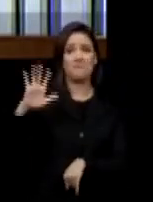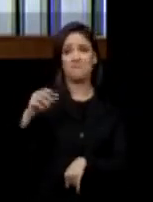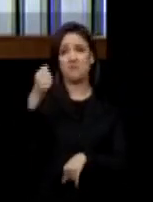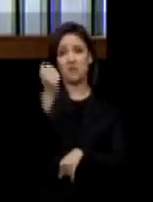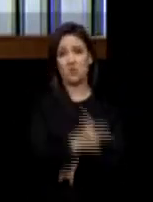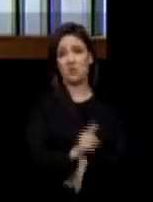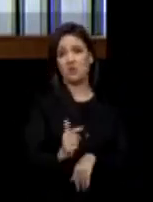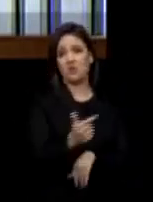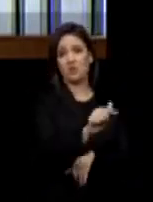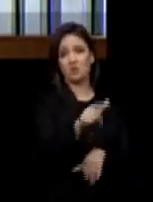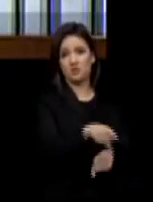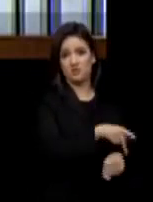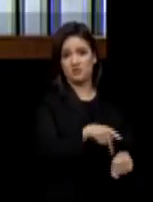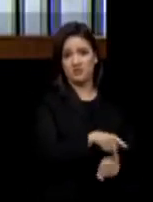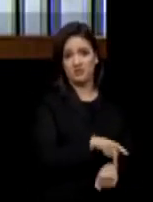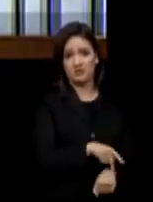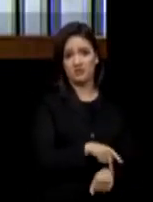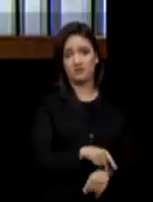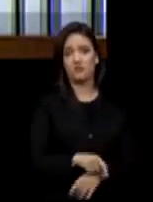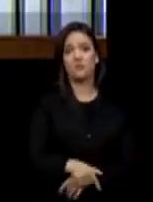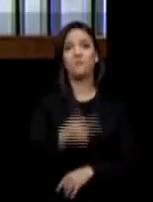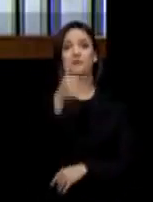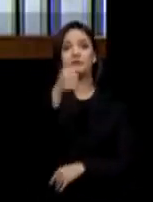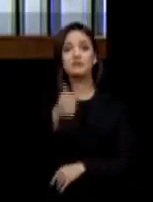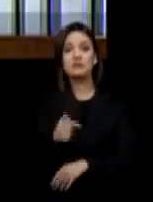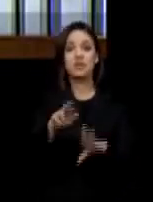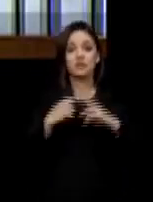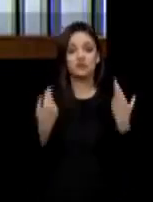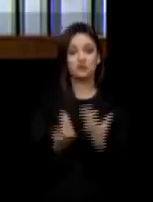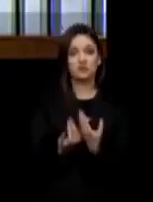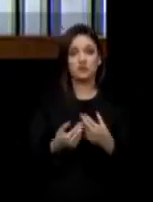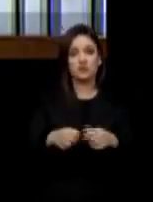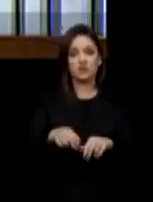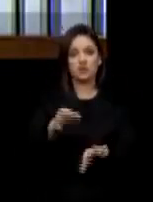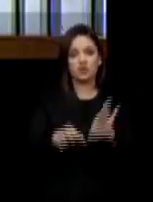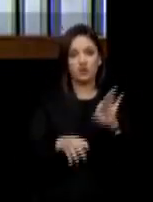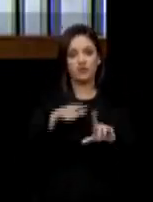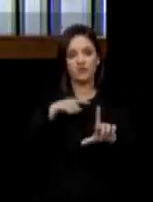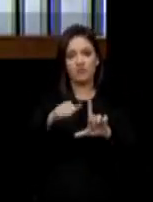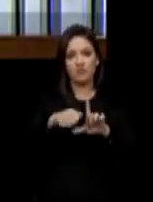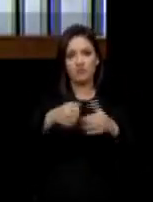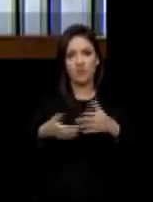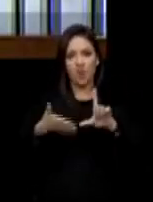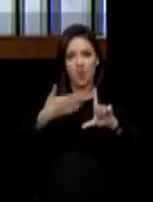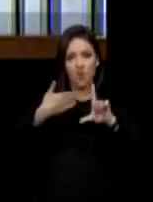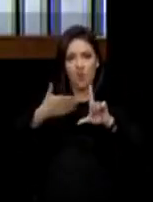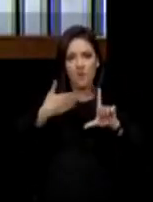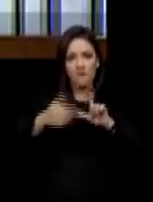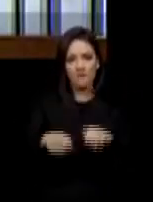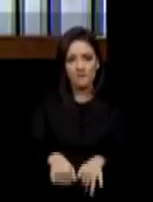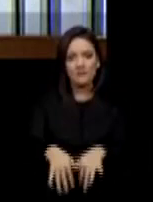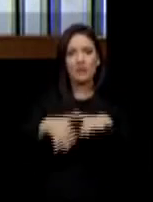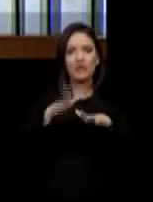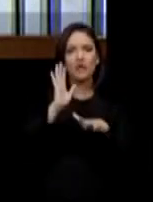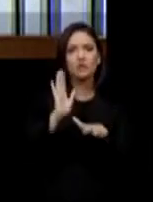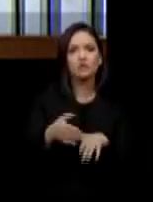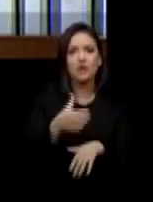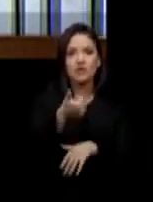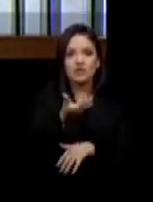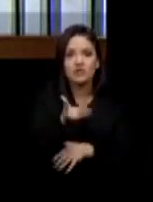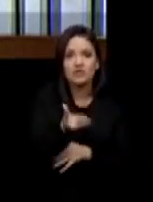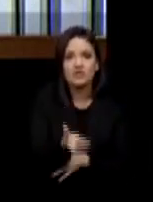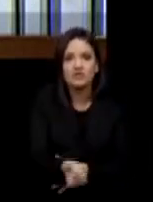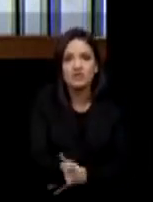brasileiro. Em 7 sessões realizadas por videoconferência, o plenário apreciou 16